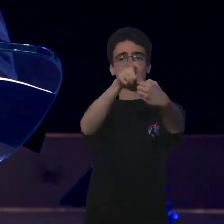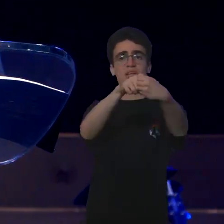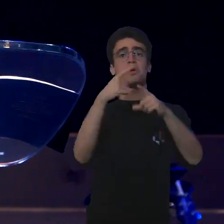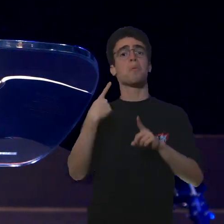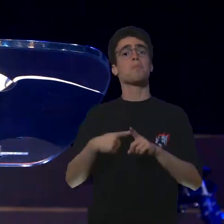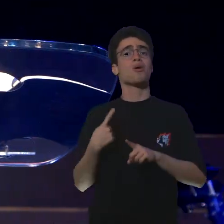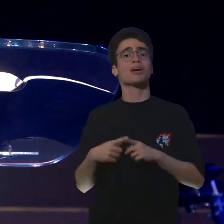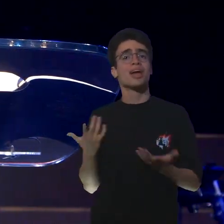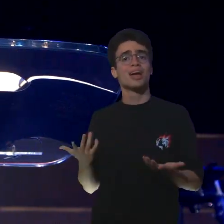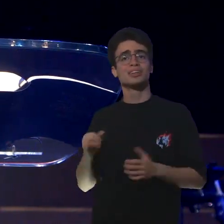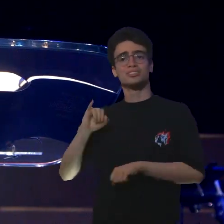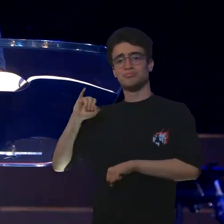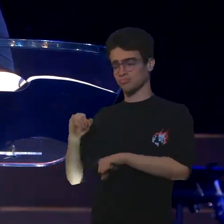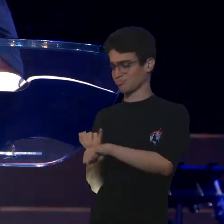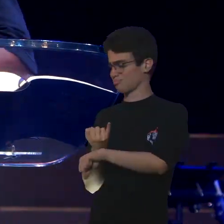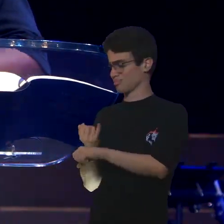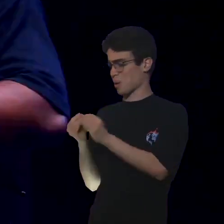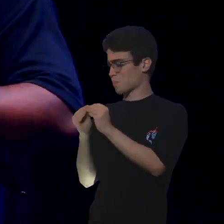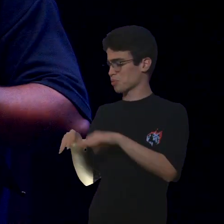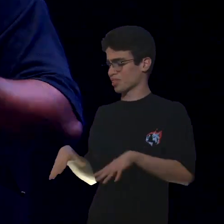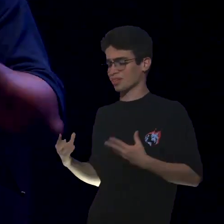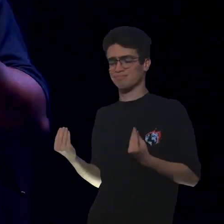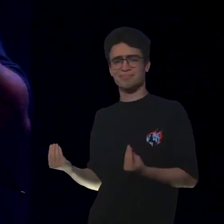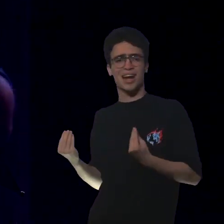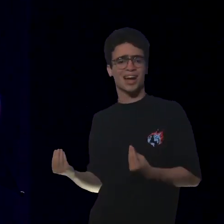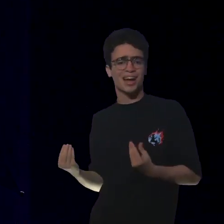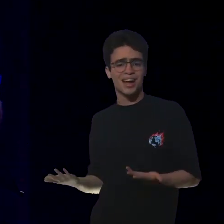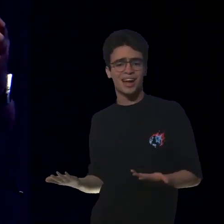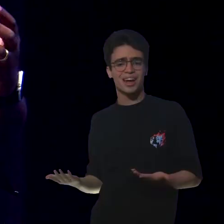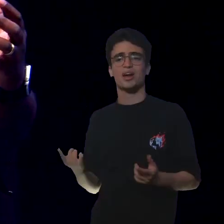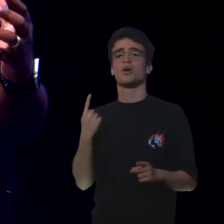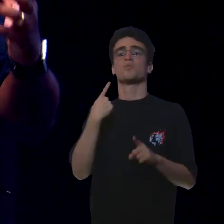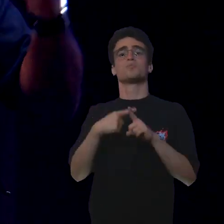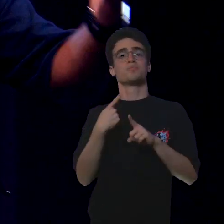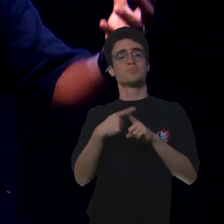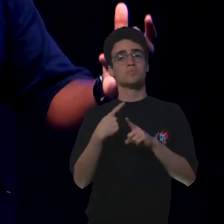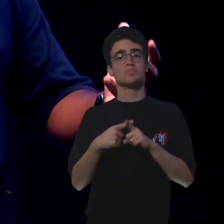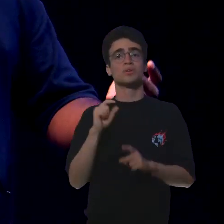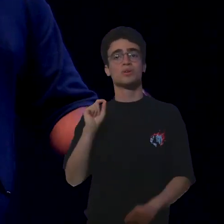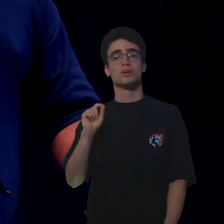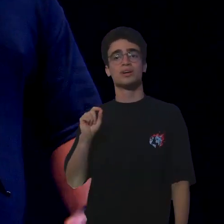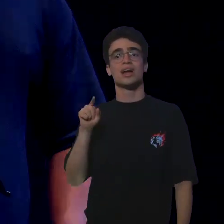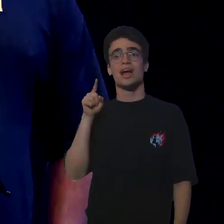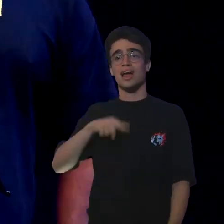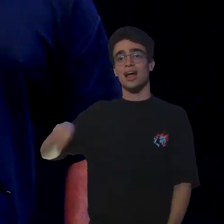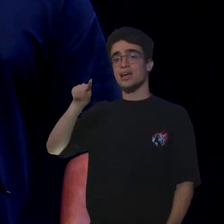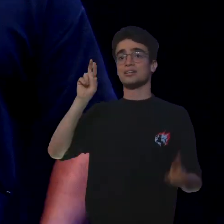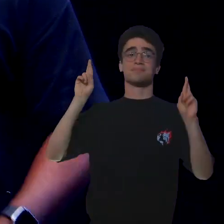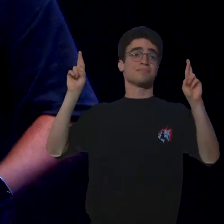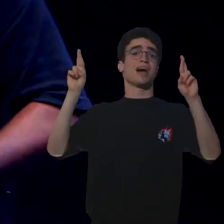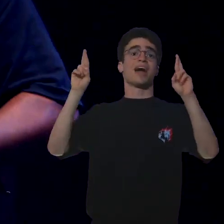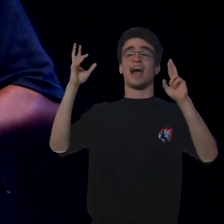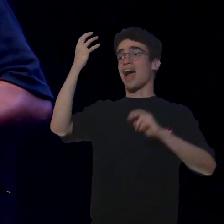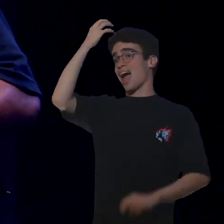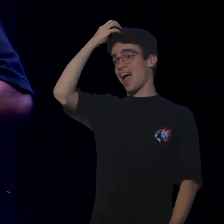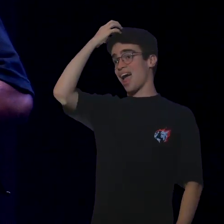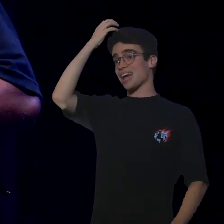mais sentido, porque aquele que era o rei esperado estava